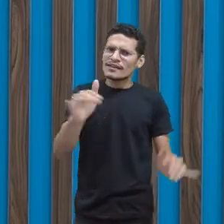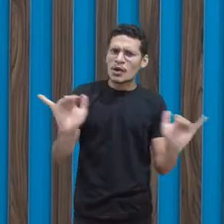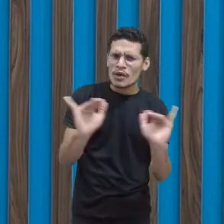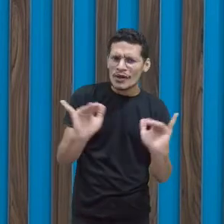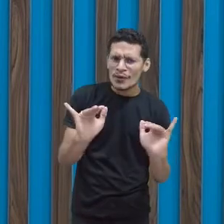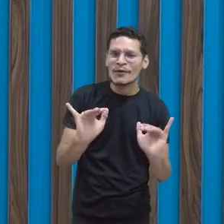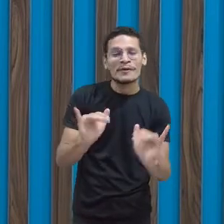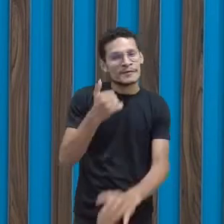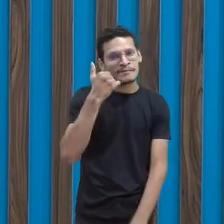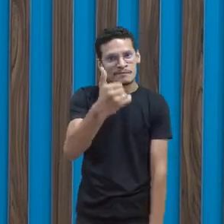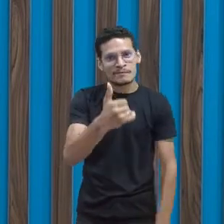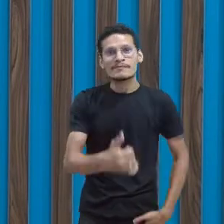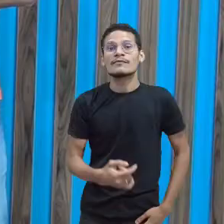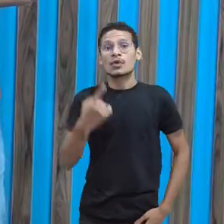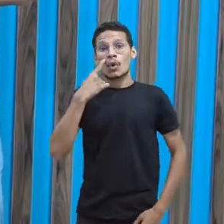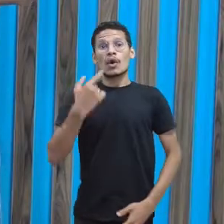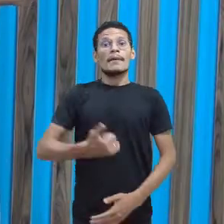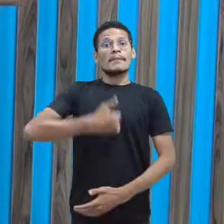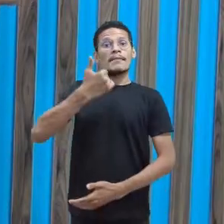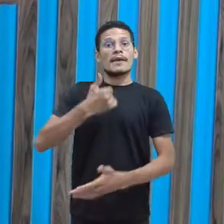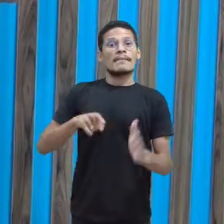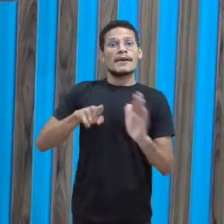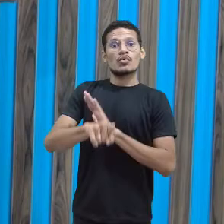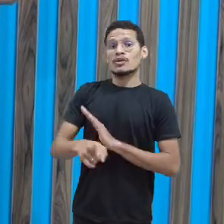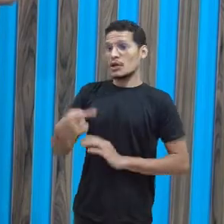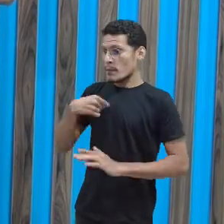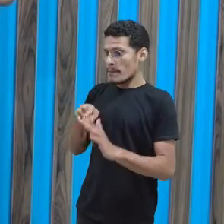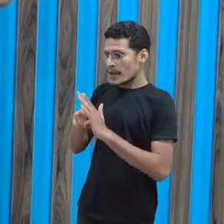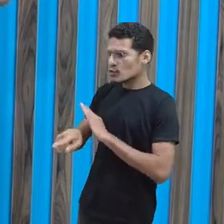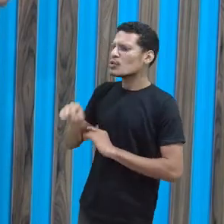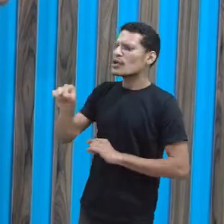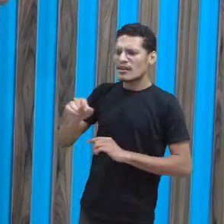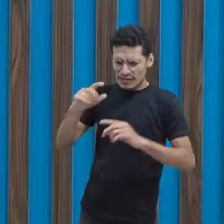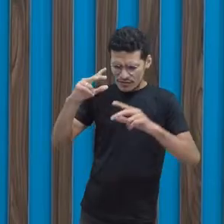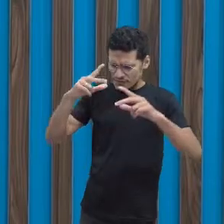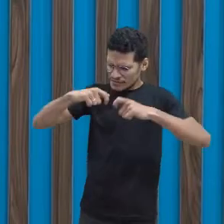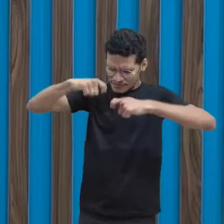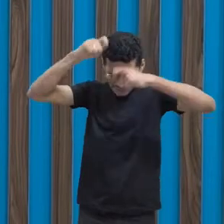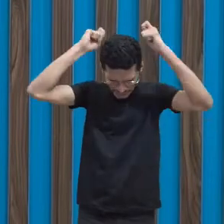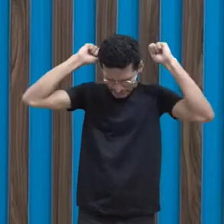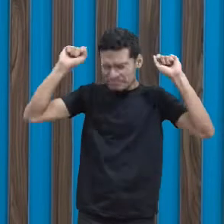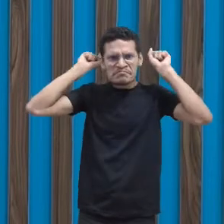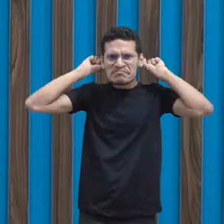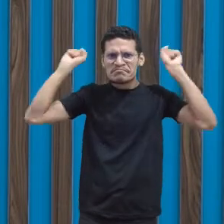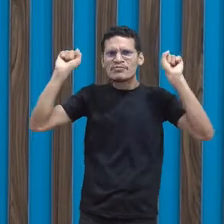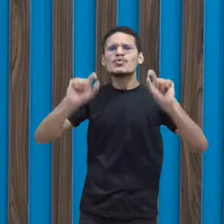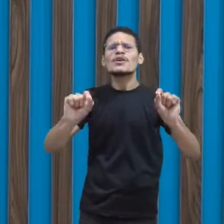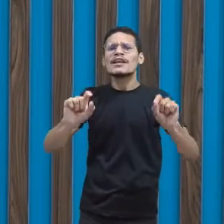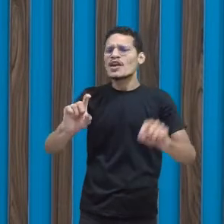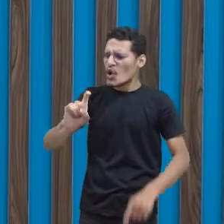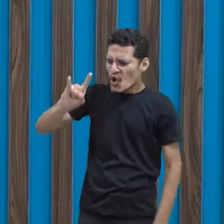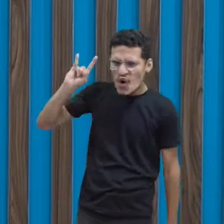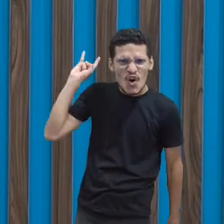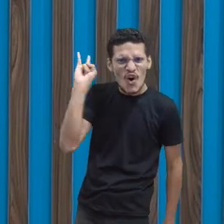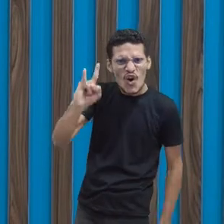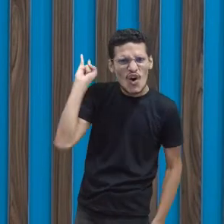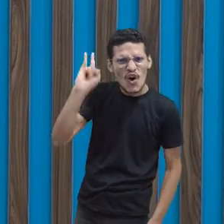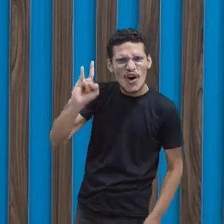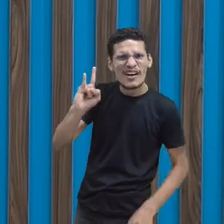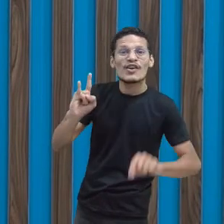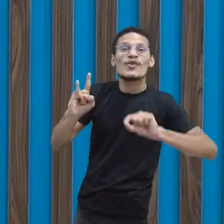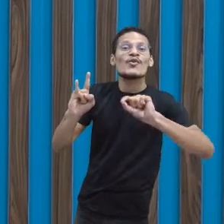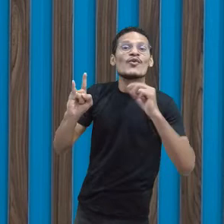tranquilo? Olha, a primeira pergunta do dia vem para o professor Luciano. Essa bandana aí representa o quê? Esse negócio é o rock ou você é o chicleteiro que